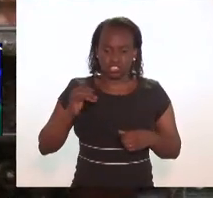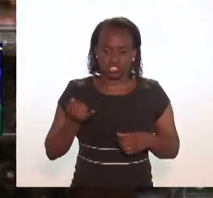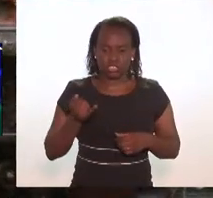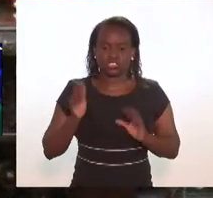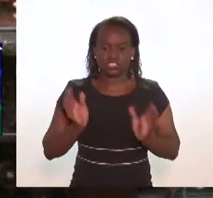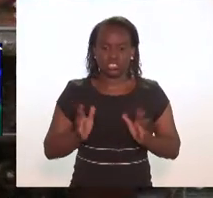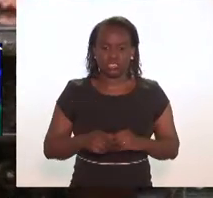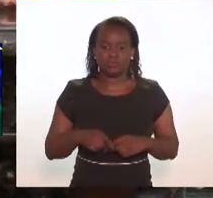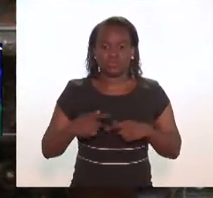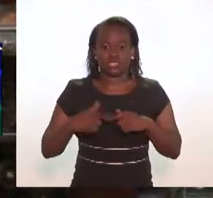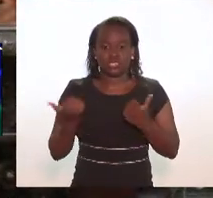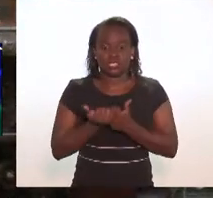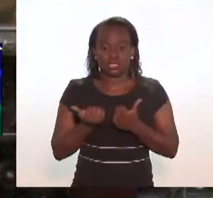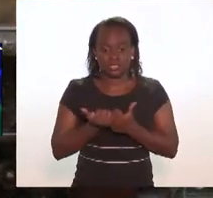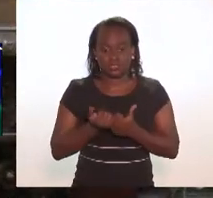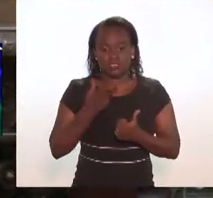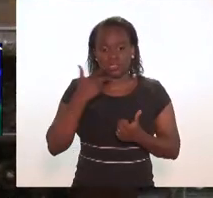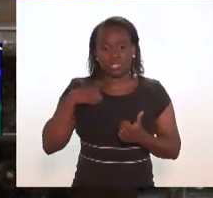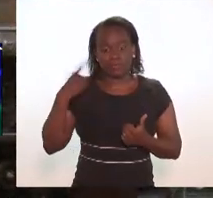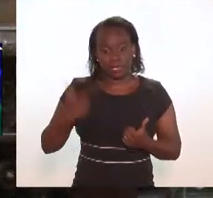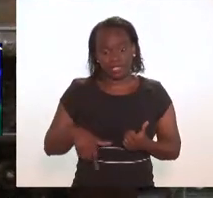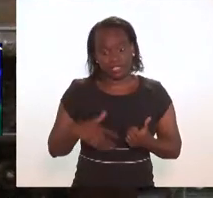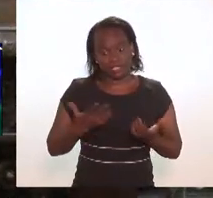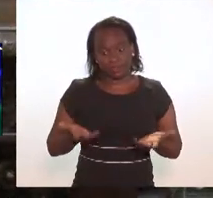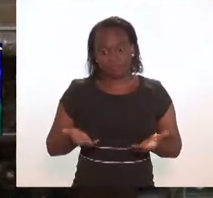Que a assessoria falou que ainda tinha mais.